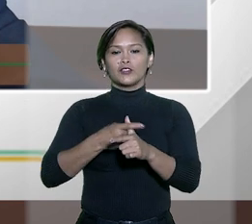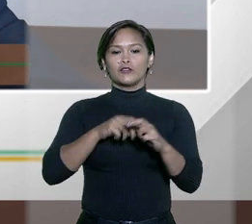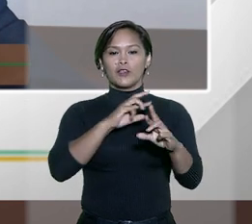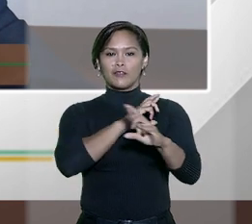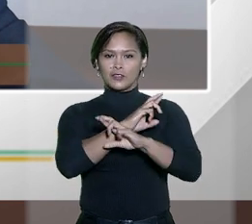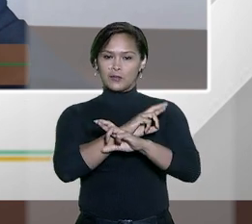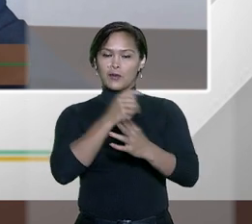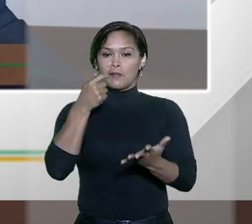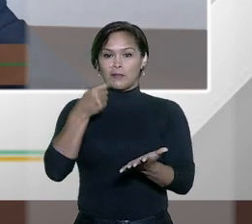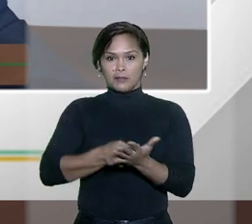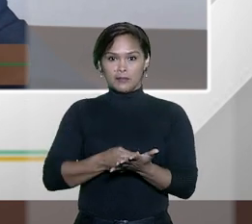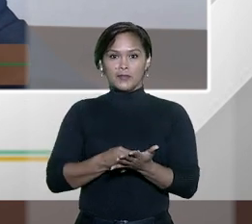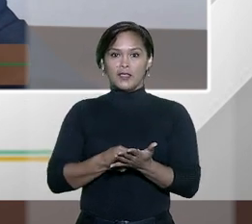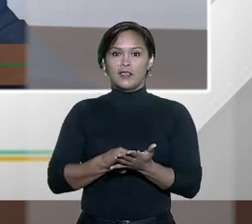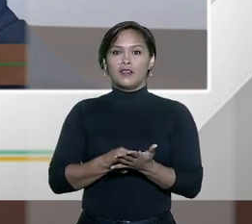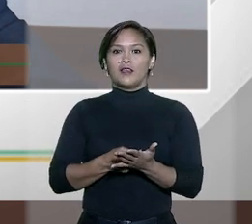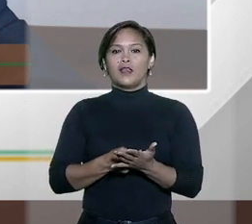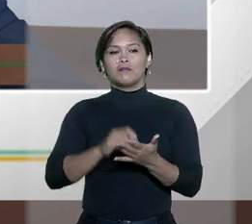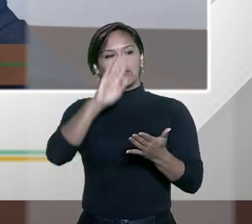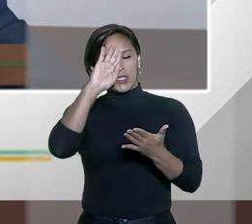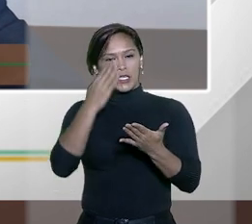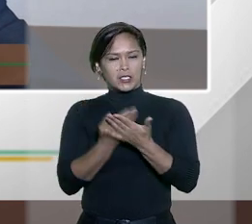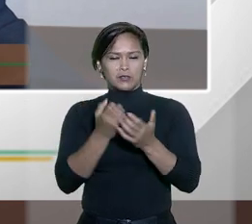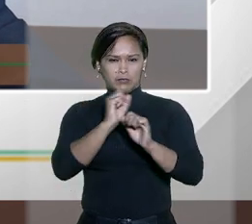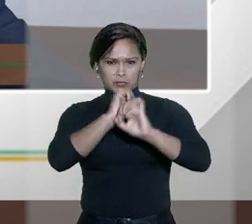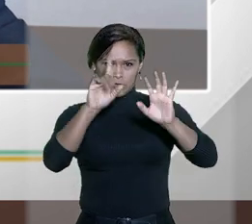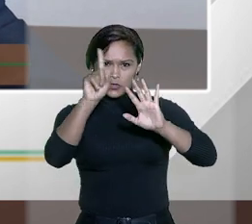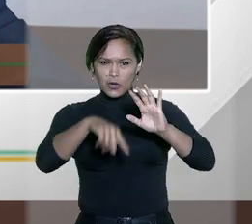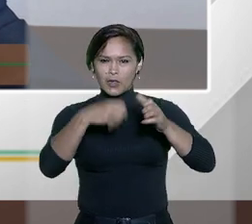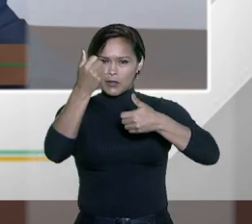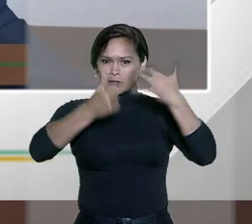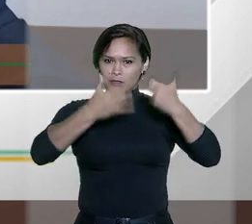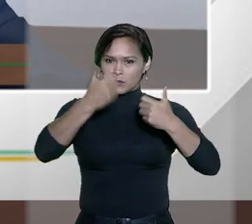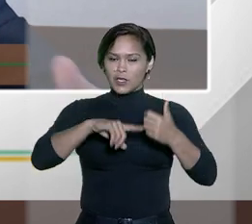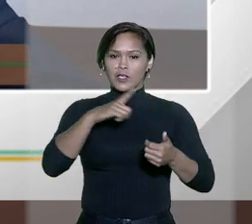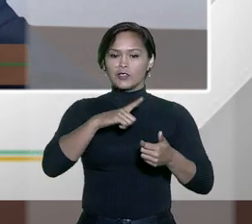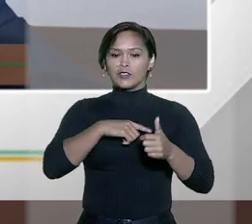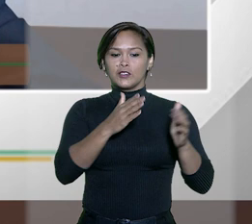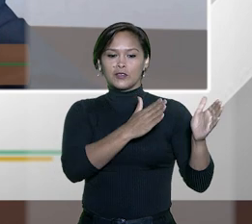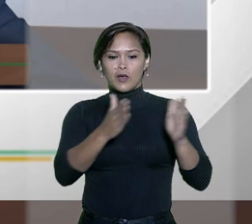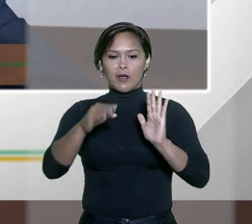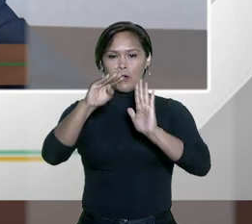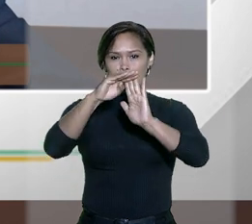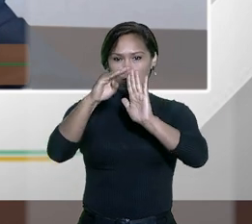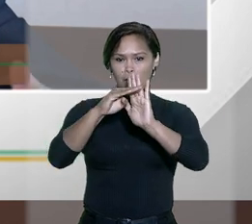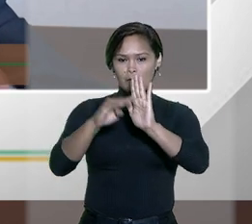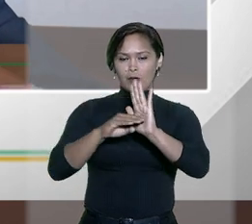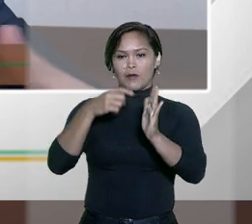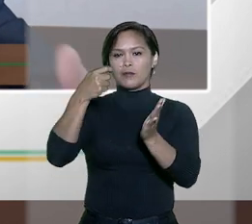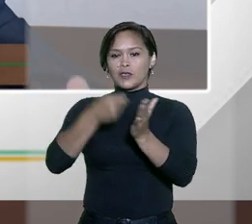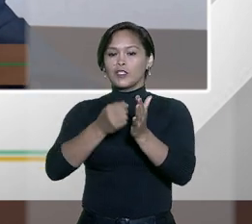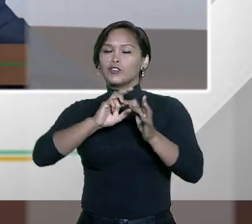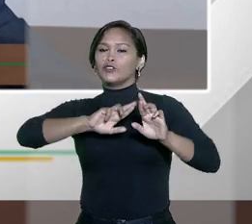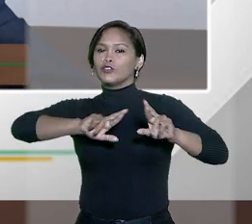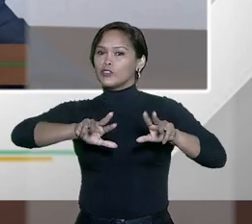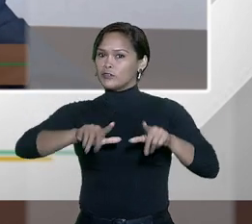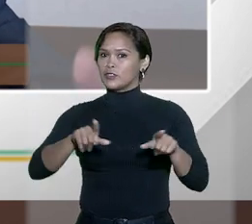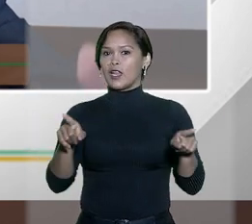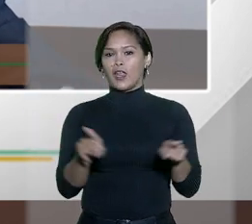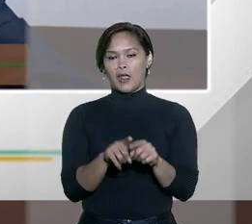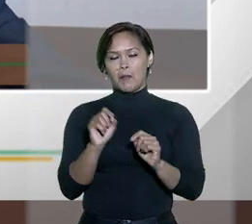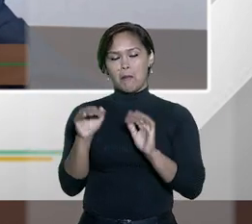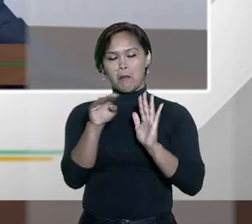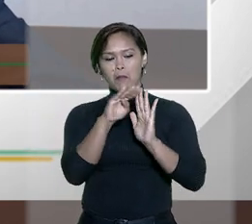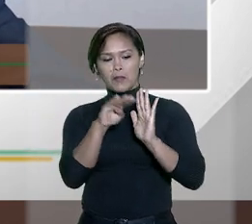fazenda pública é paga, né? Creio que ficou claro aqui que a gente tem uma forma de pagamento bem diferenciada,